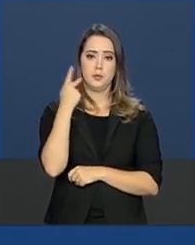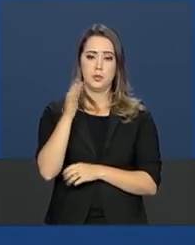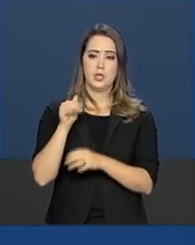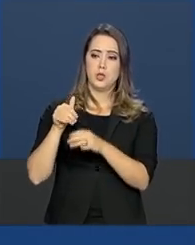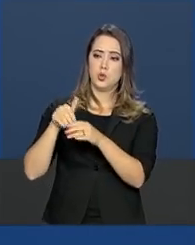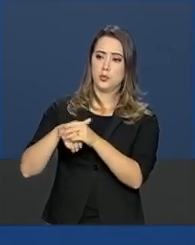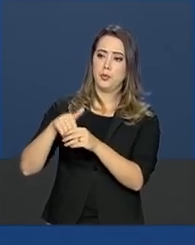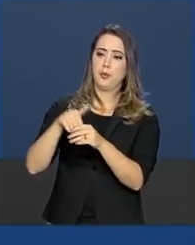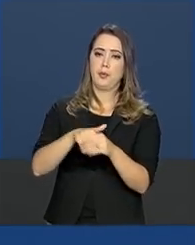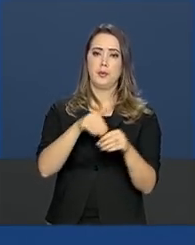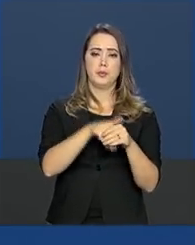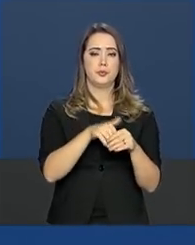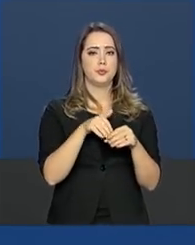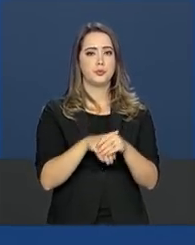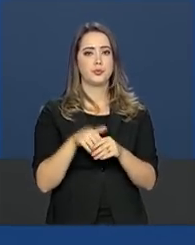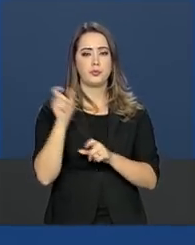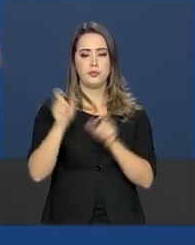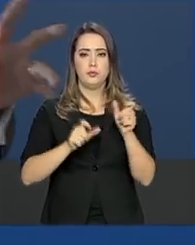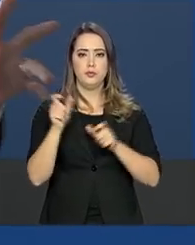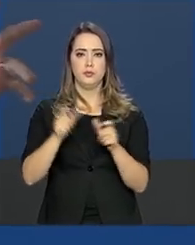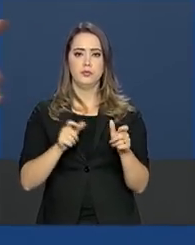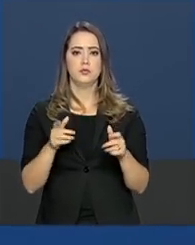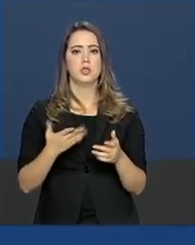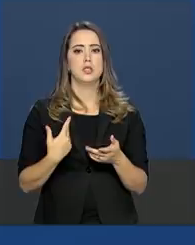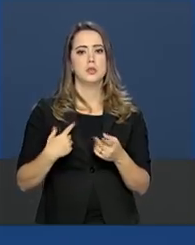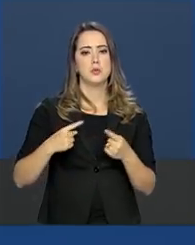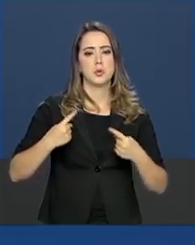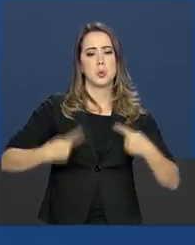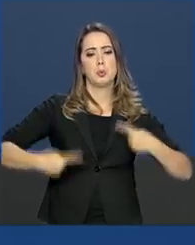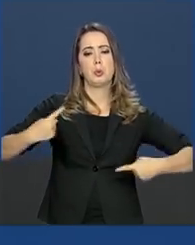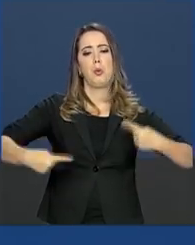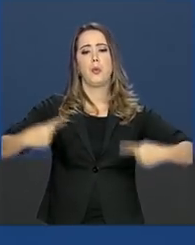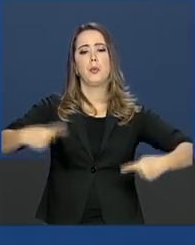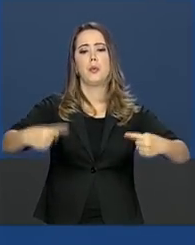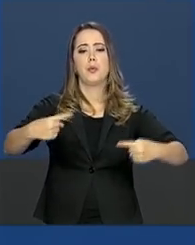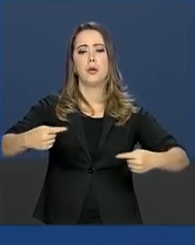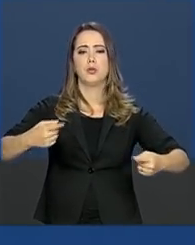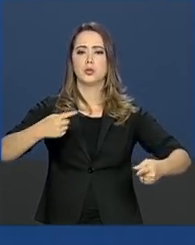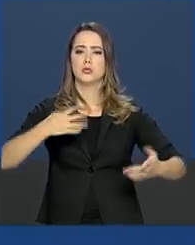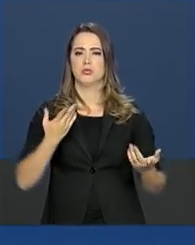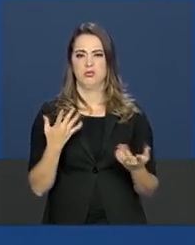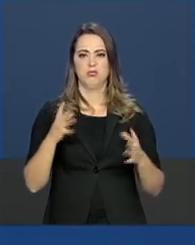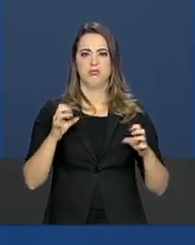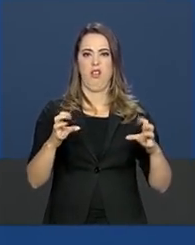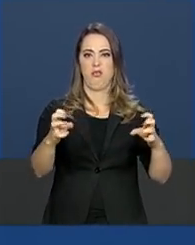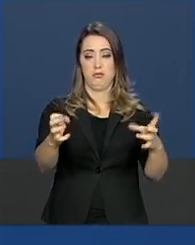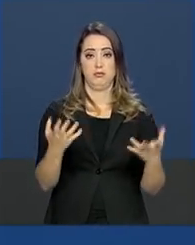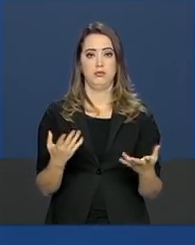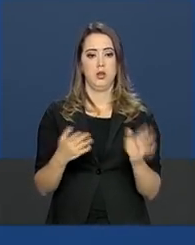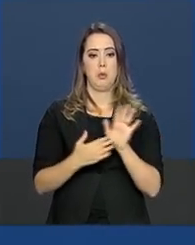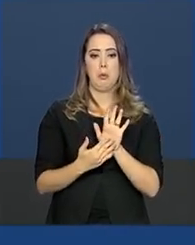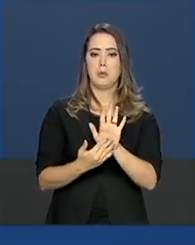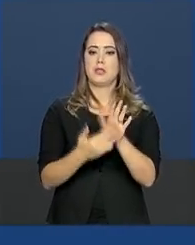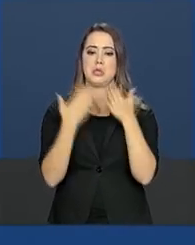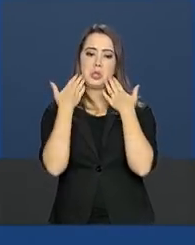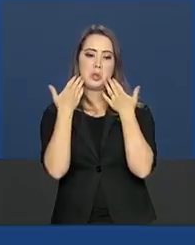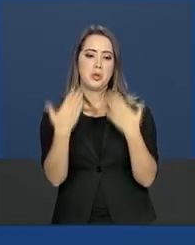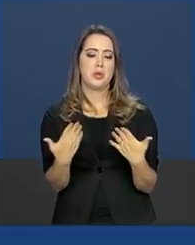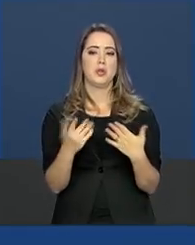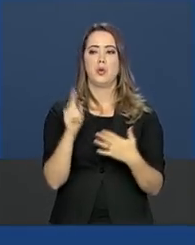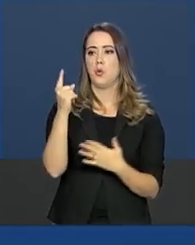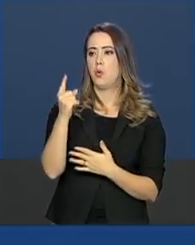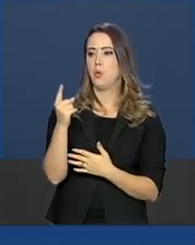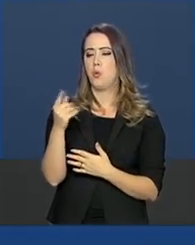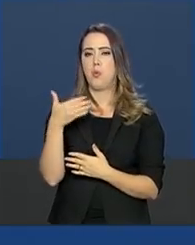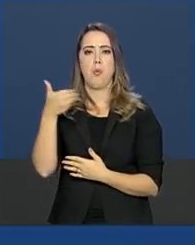político-eleitoral, em que as pessoas se contestam, se controvertem, discutem, apresentam planos, dizem que um